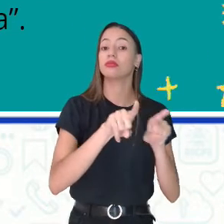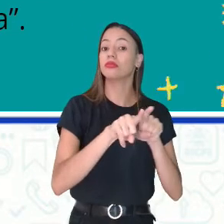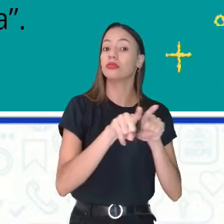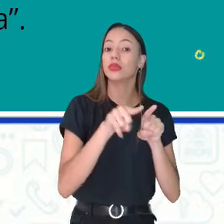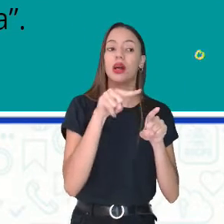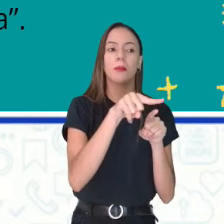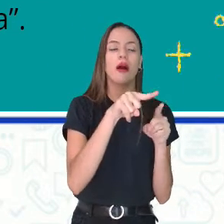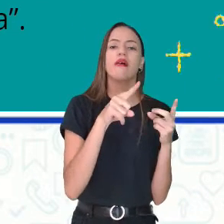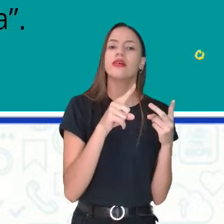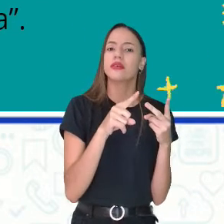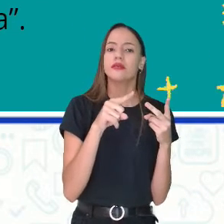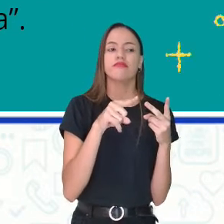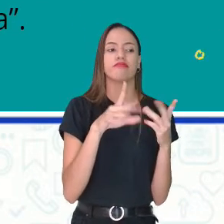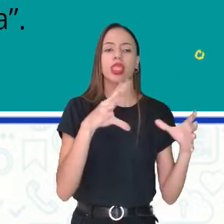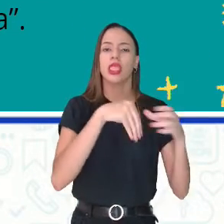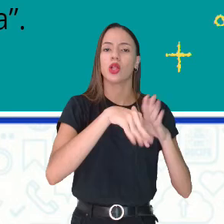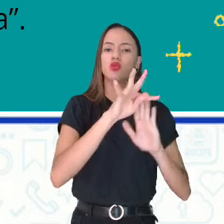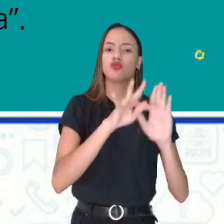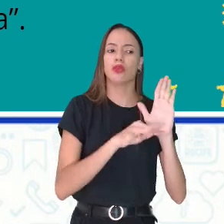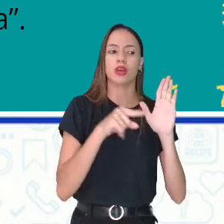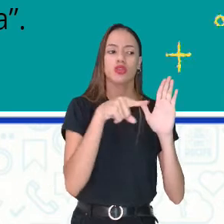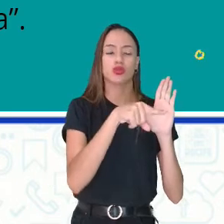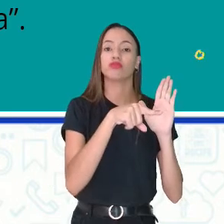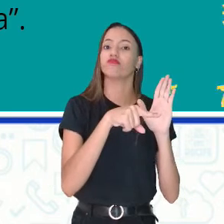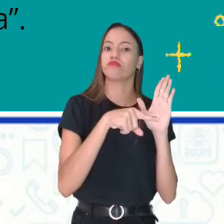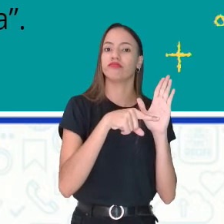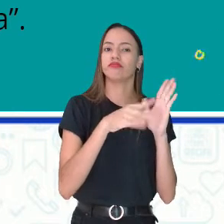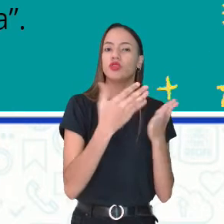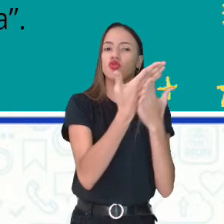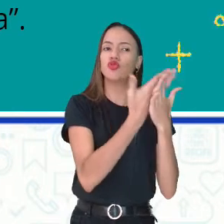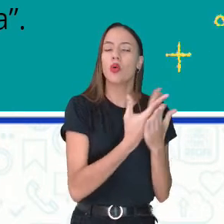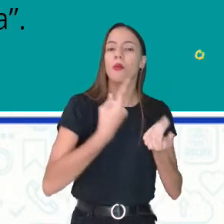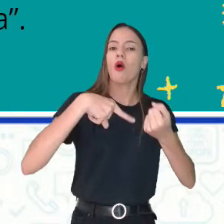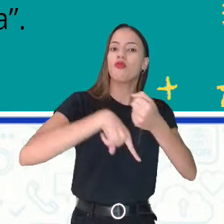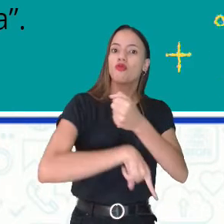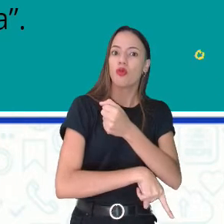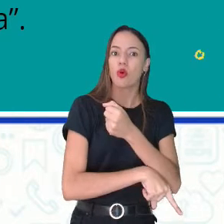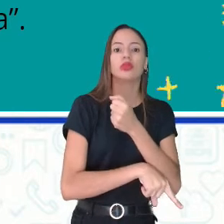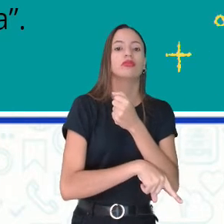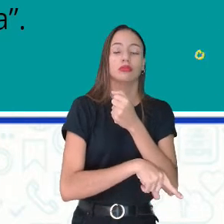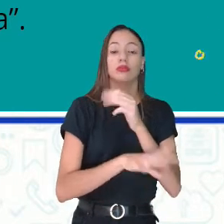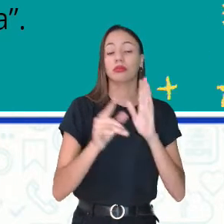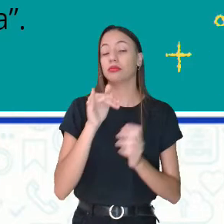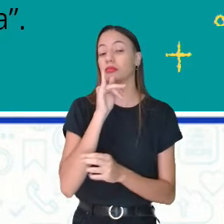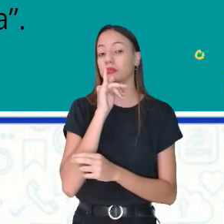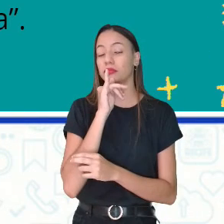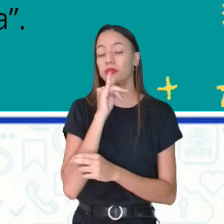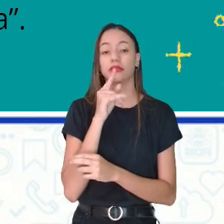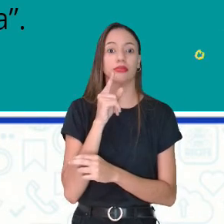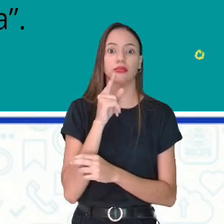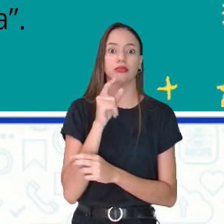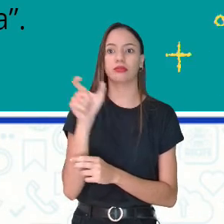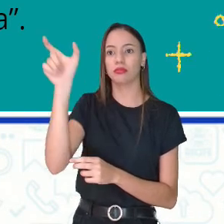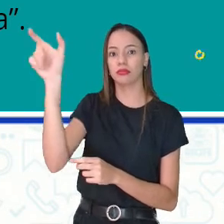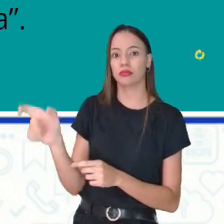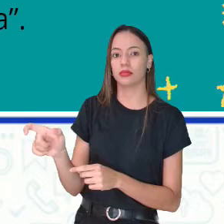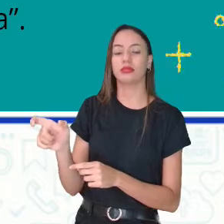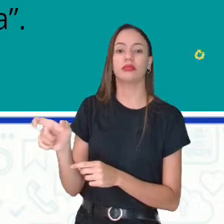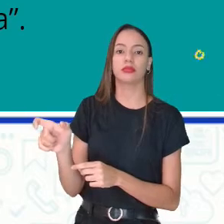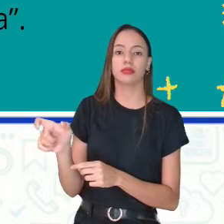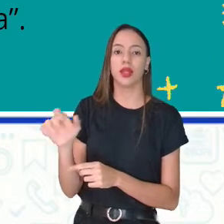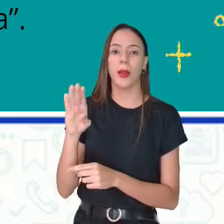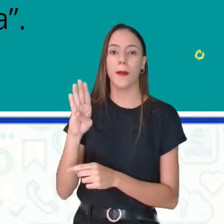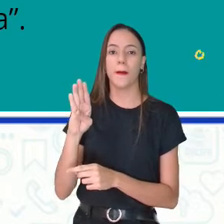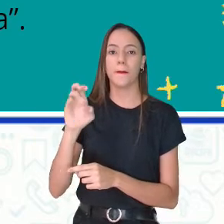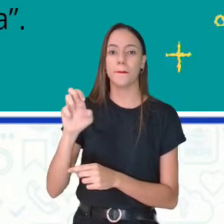e a credibilidade da autoridade citada. Por exemplo, conforme afirma Bertrand Russell, eu vou chamar